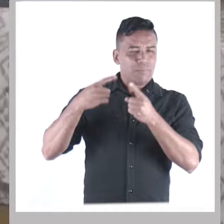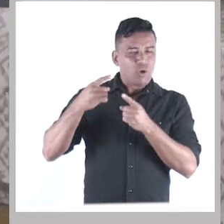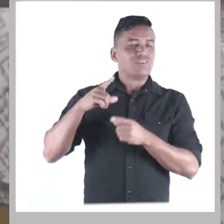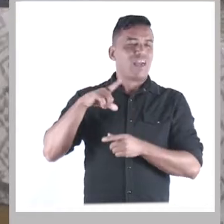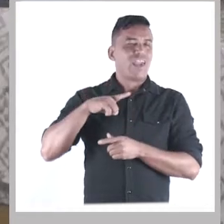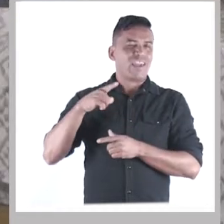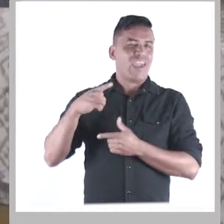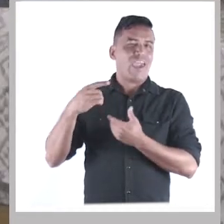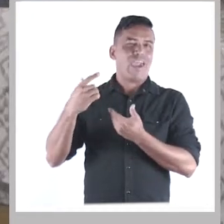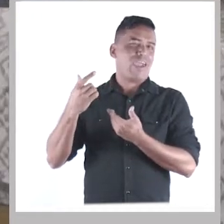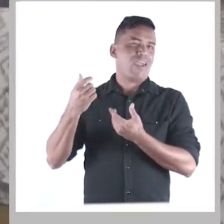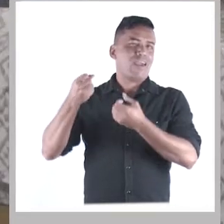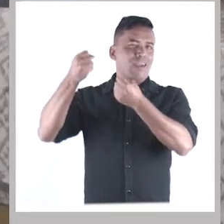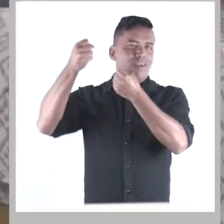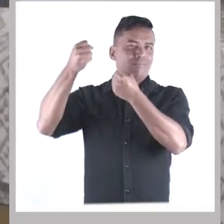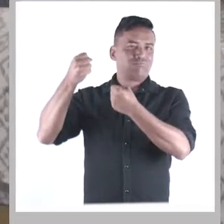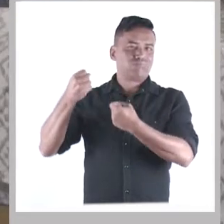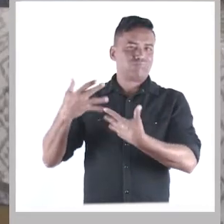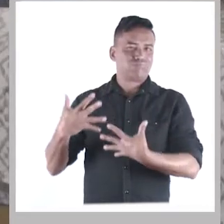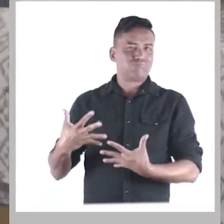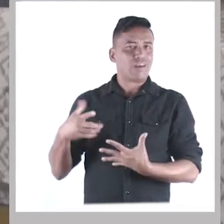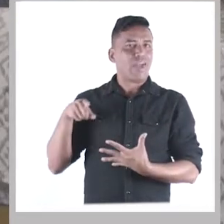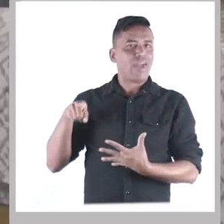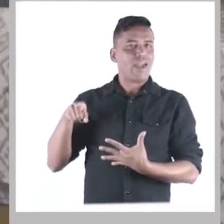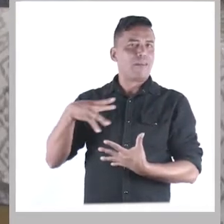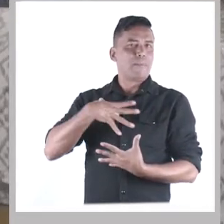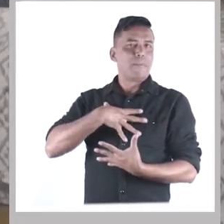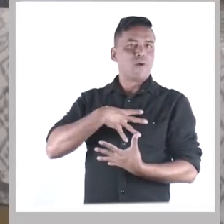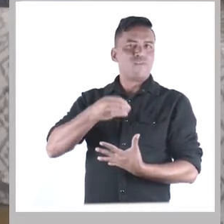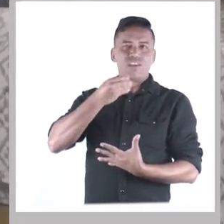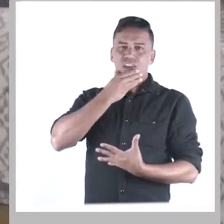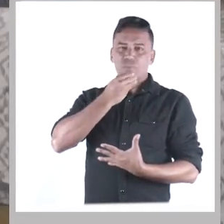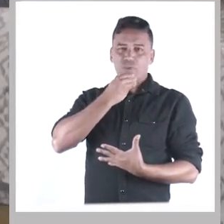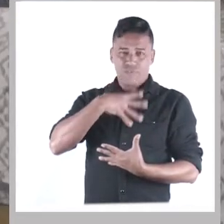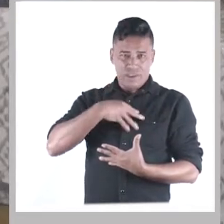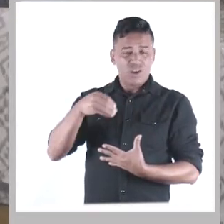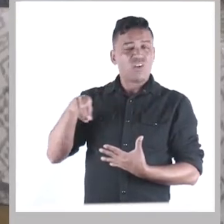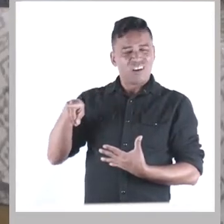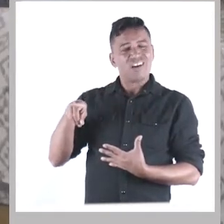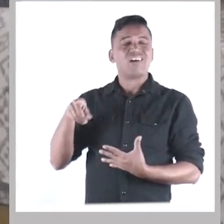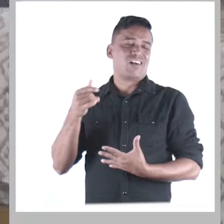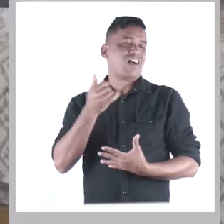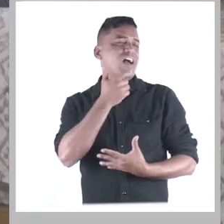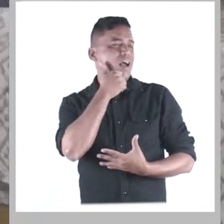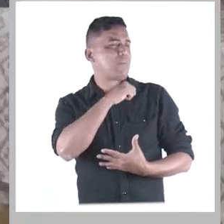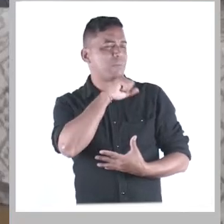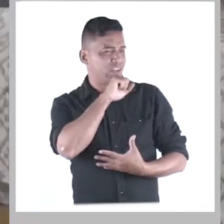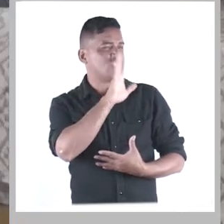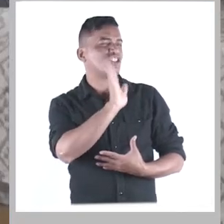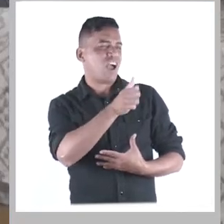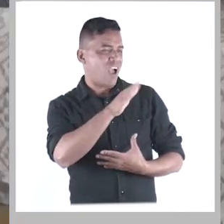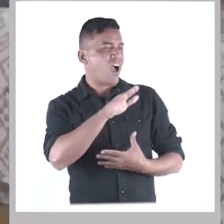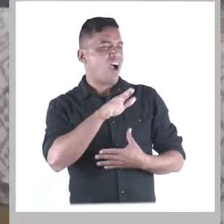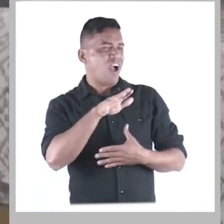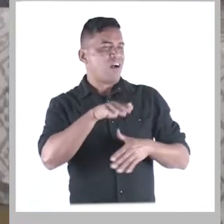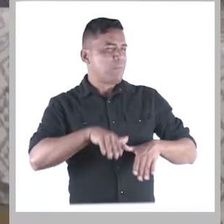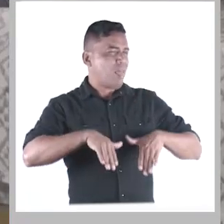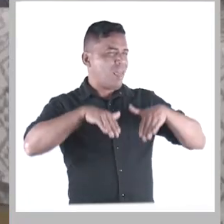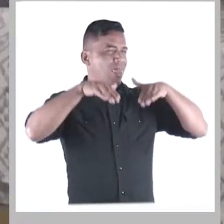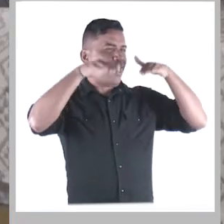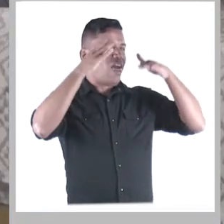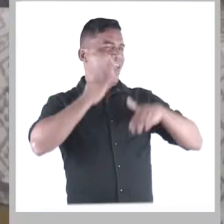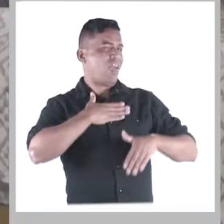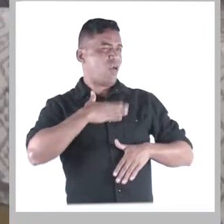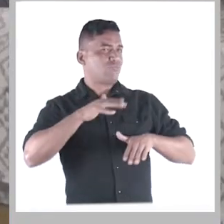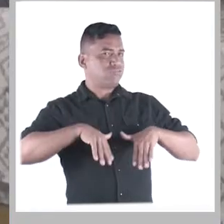é um comentário que ele fez, né? Sobre quando ele fala, mãe, olha, você já fez sua parte, né? E eu